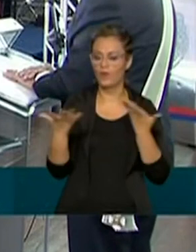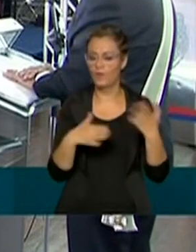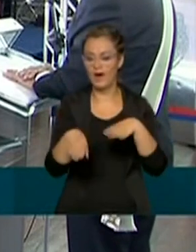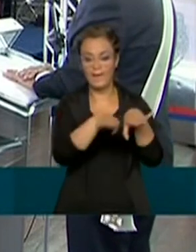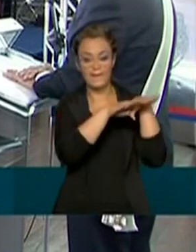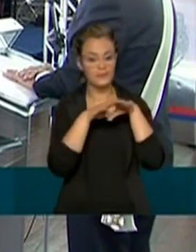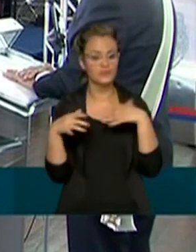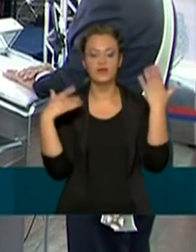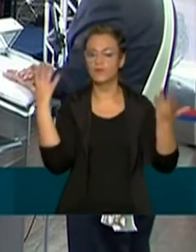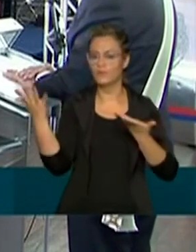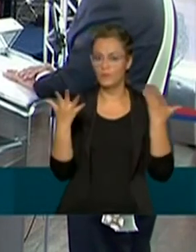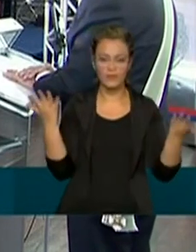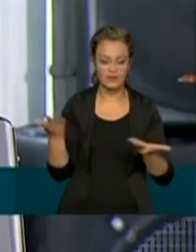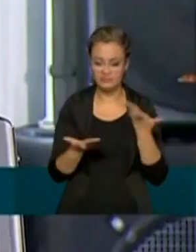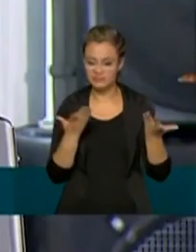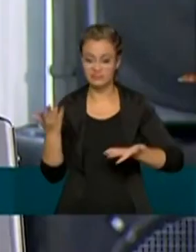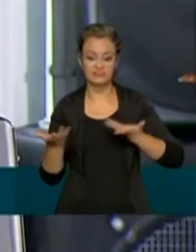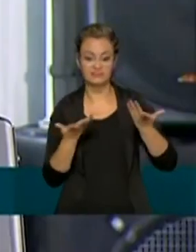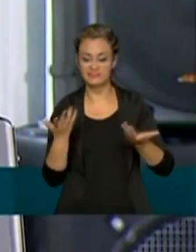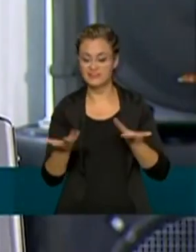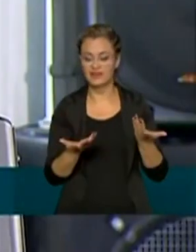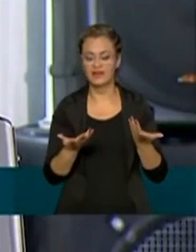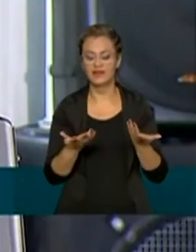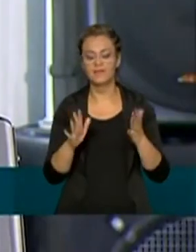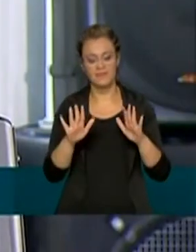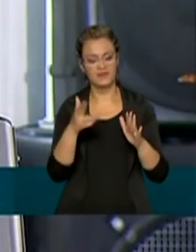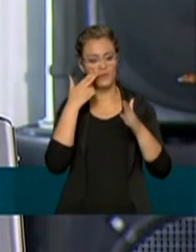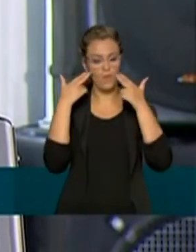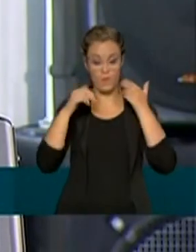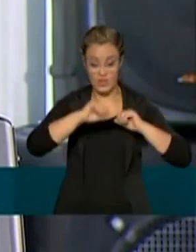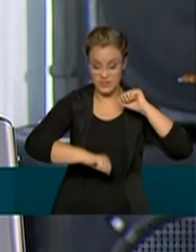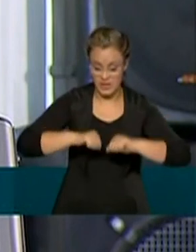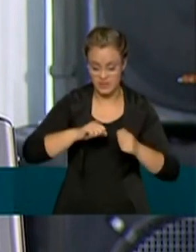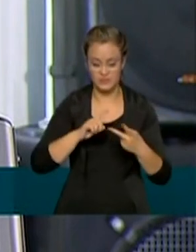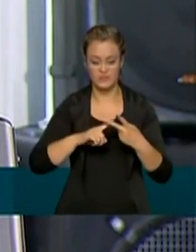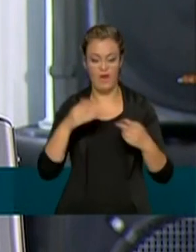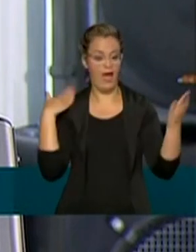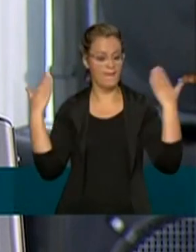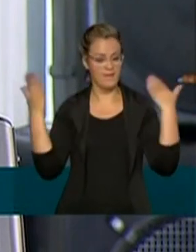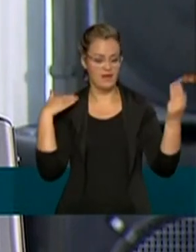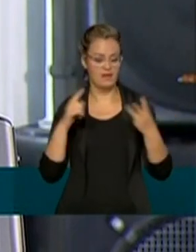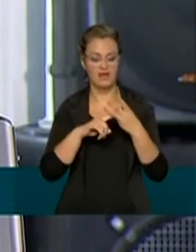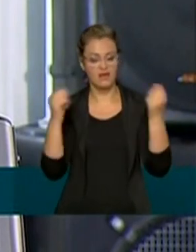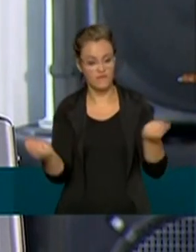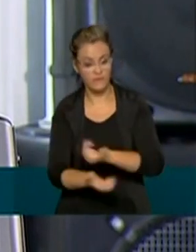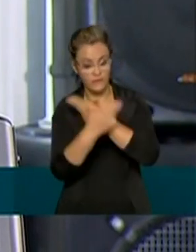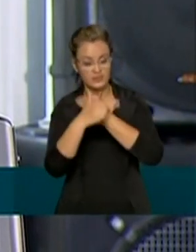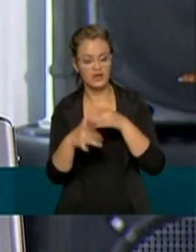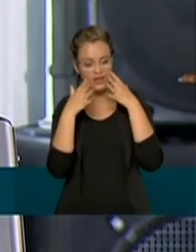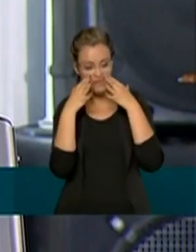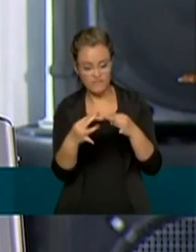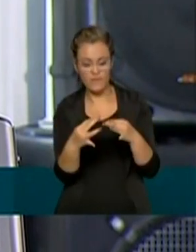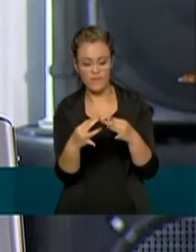das instituições democráticas brasileiras, o Exército, a Marinha e a Força Aérea mantêm o